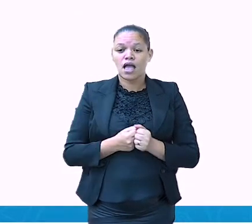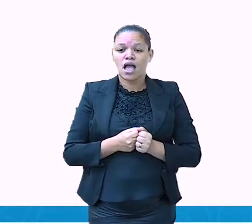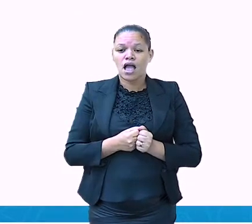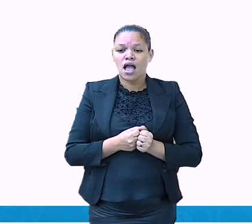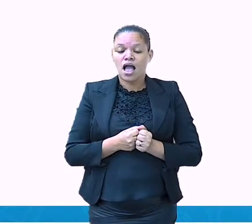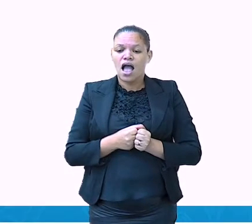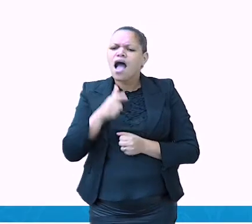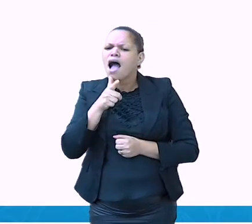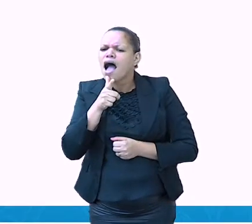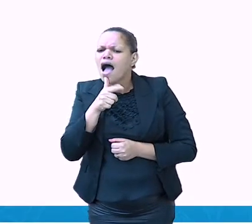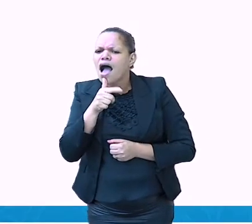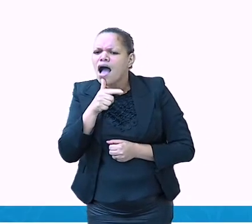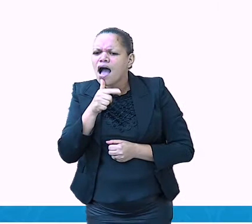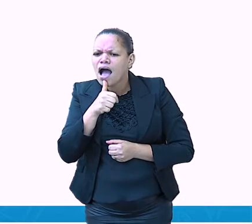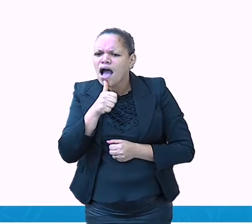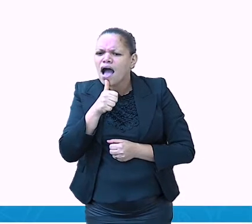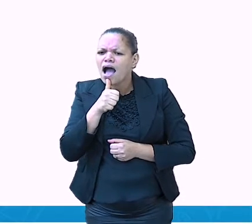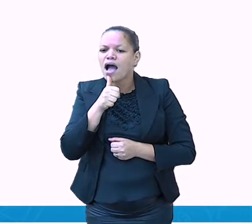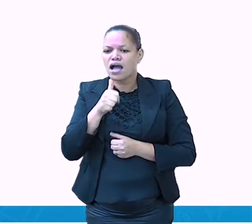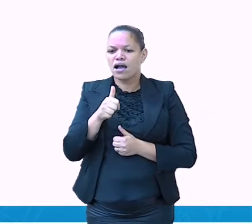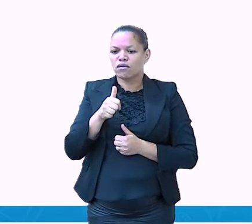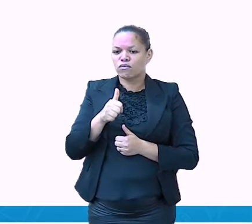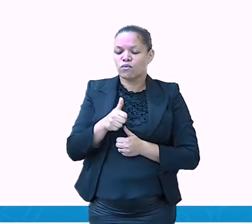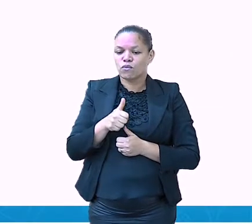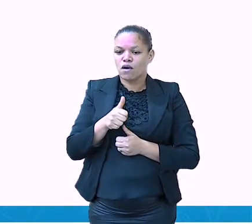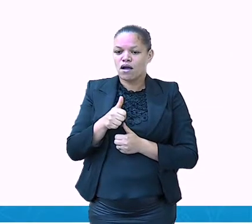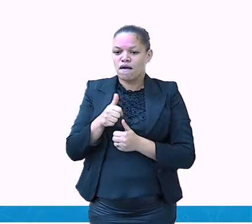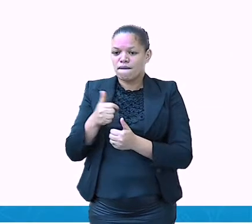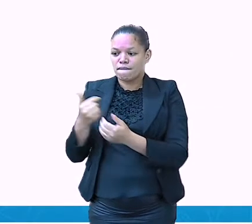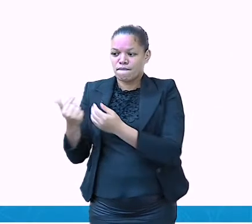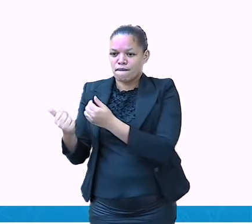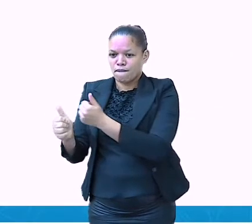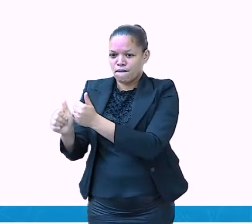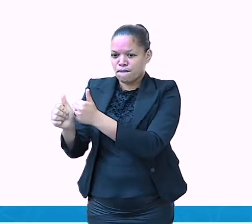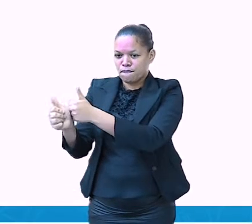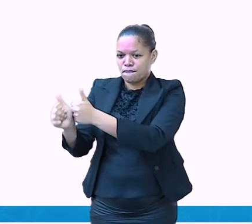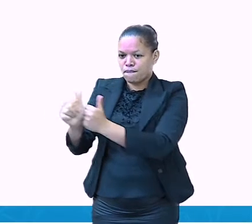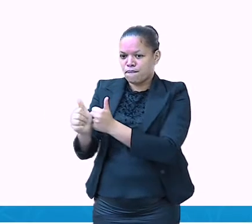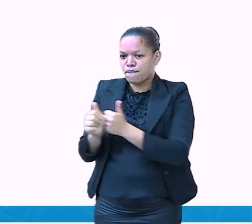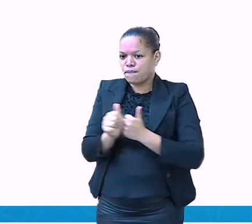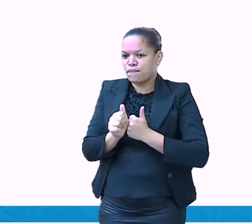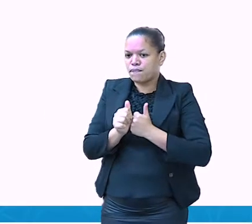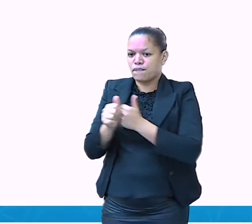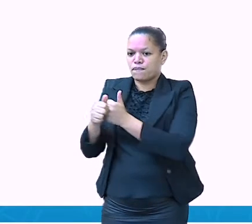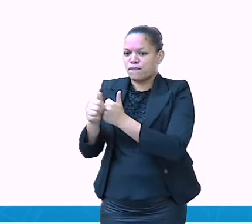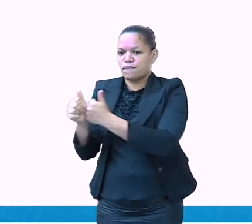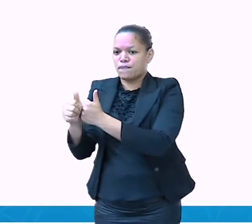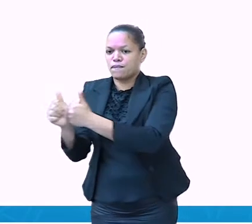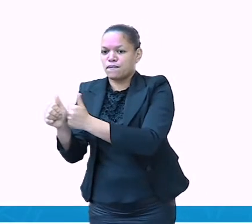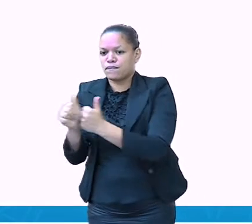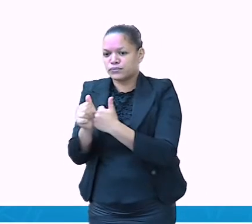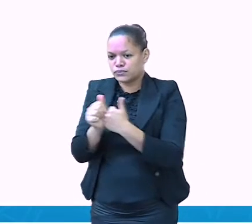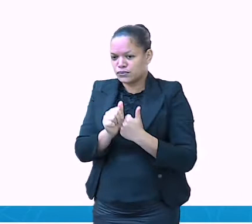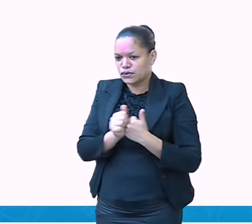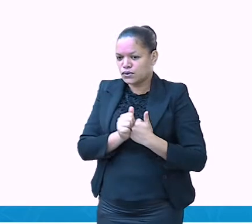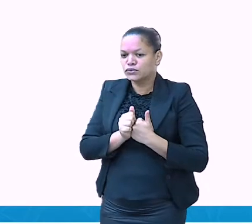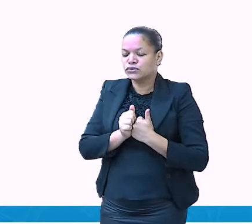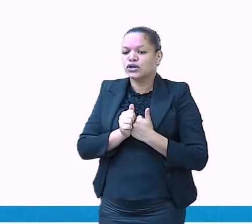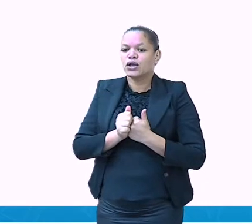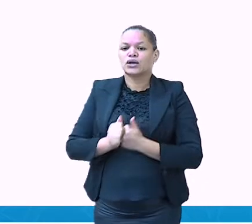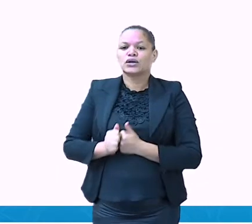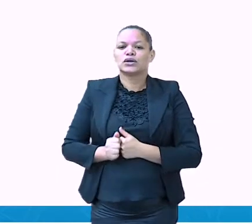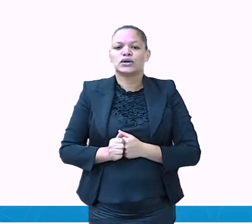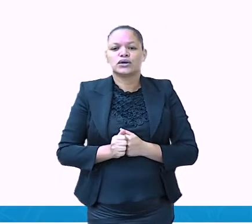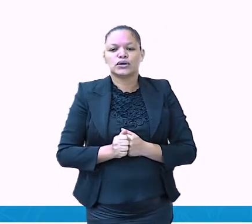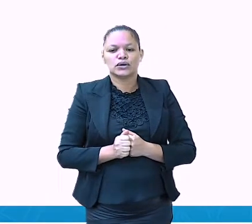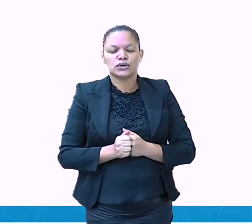ela sempre tem o sentido, o mesmo sentido, tá? Como se fosse um funil mesmo, quando você